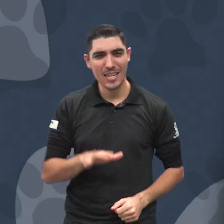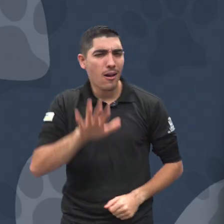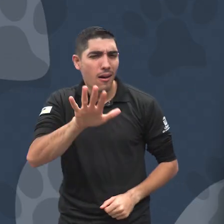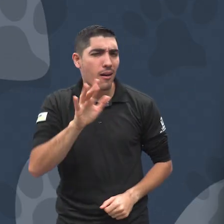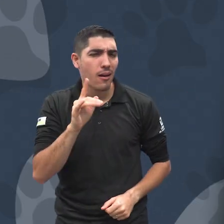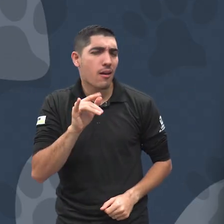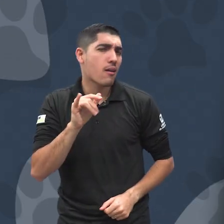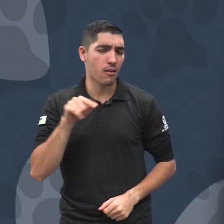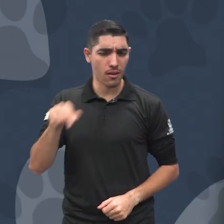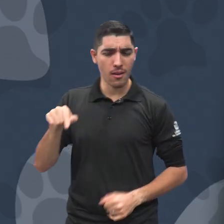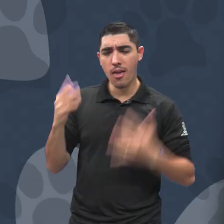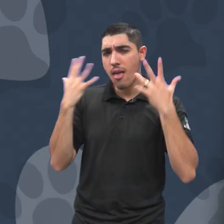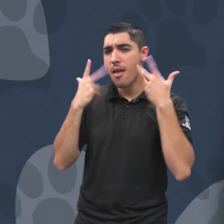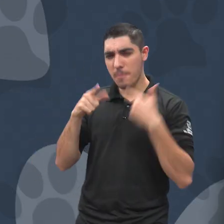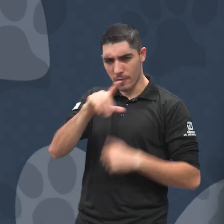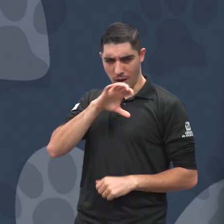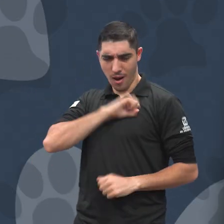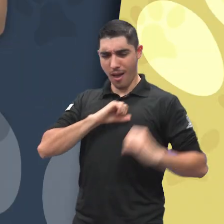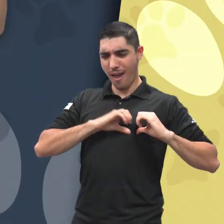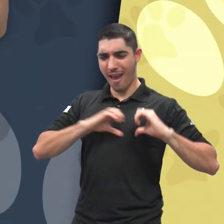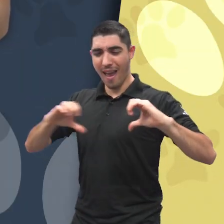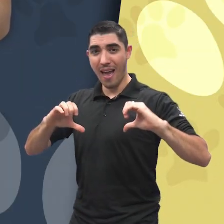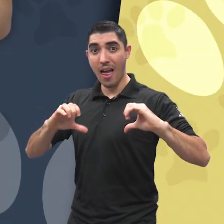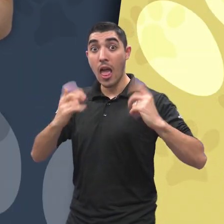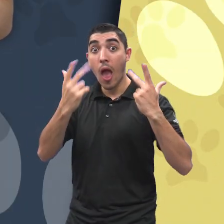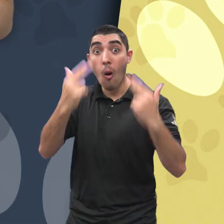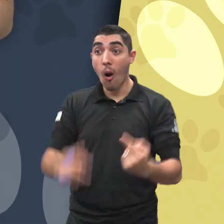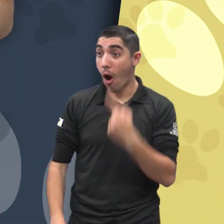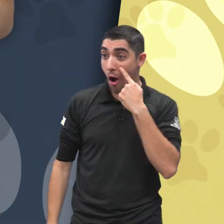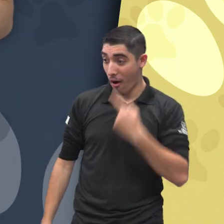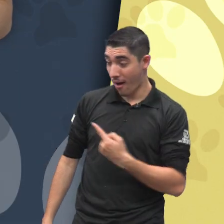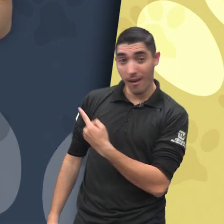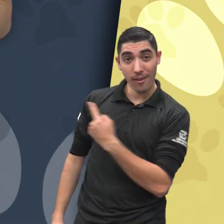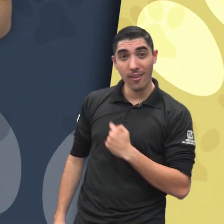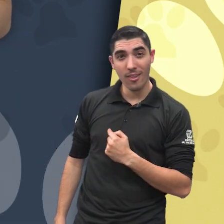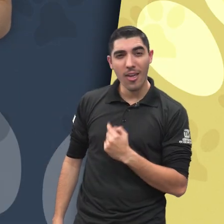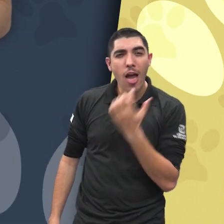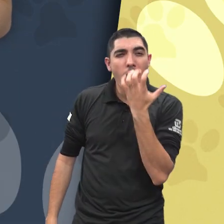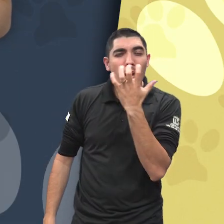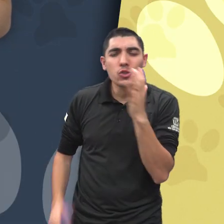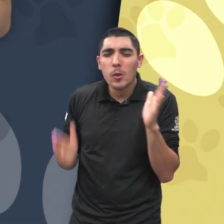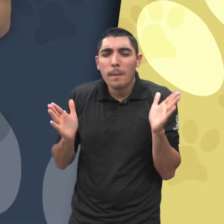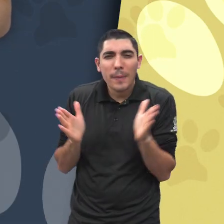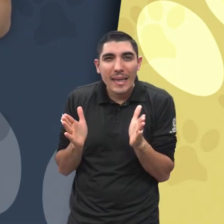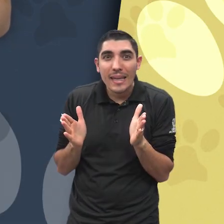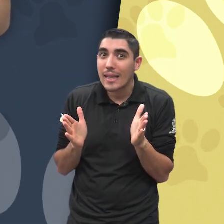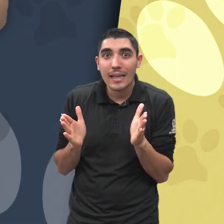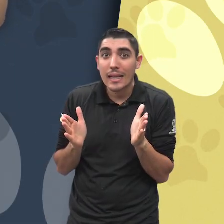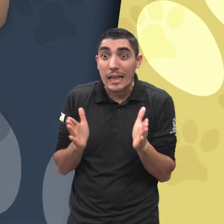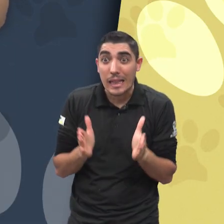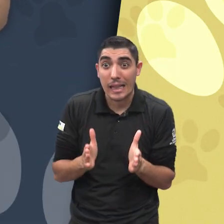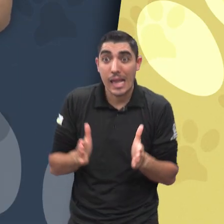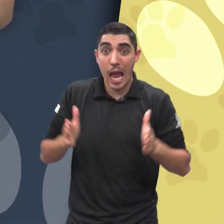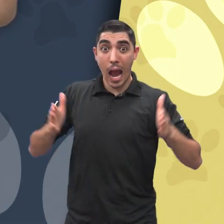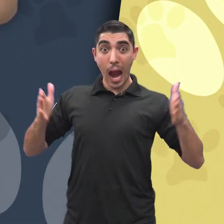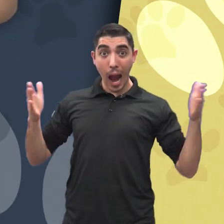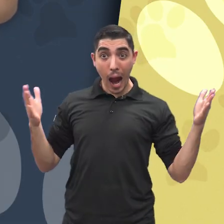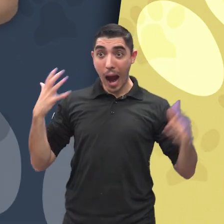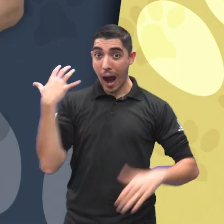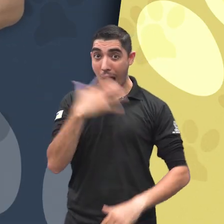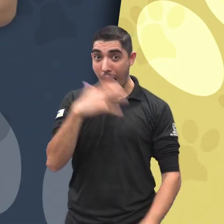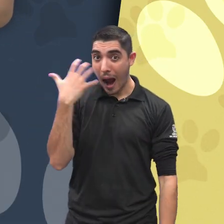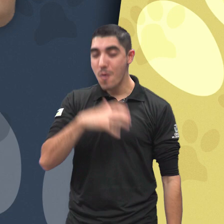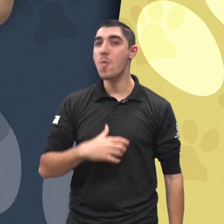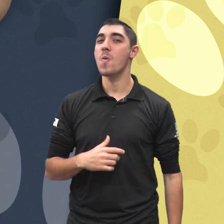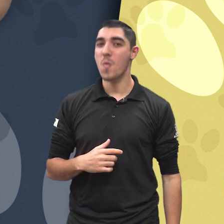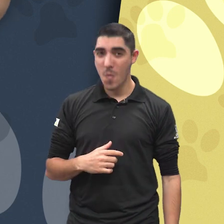lanche. Ou será que seu amor pelos pets é deste outro tamanho aqui, ó, deste doguinho? Ou melhor, deste dogão, né? Porque ele